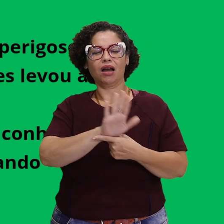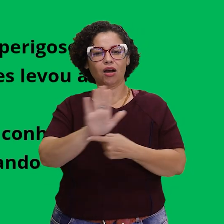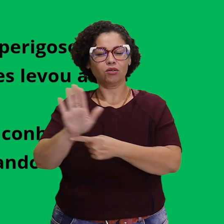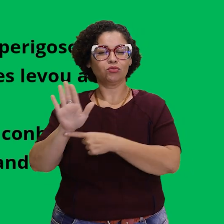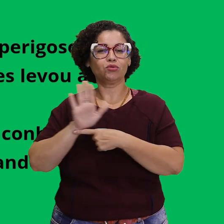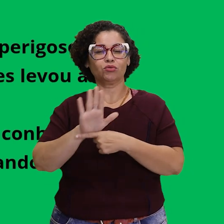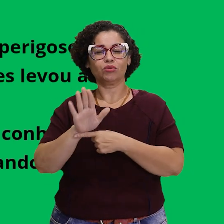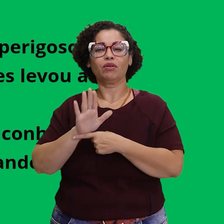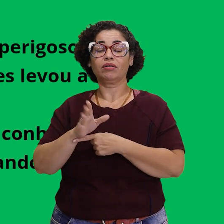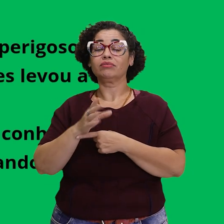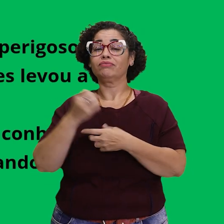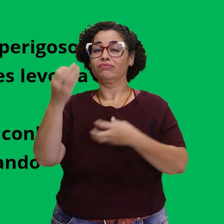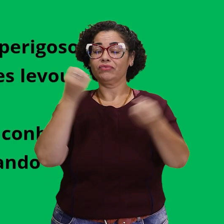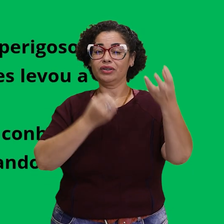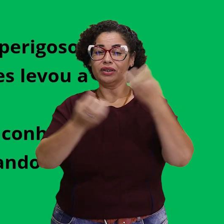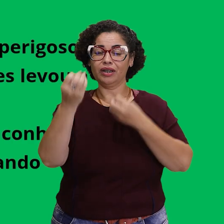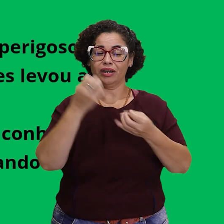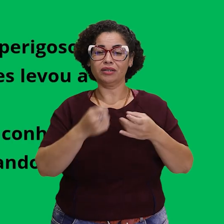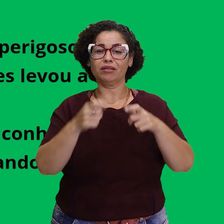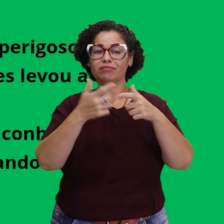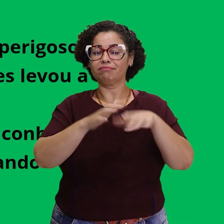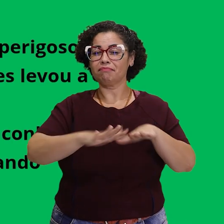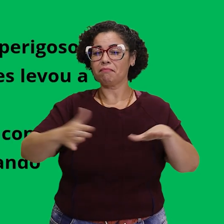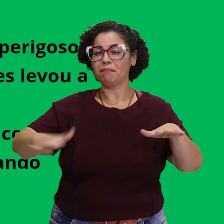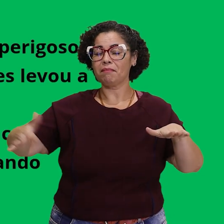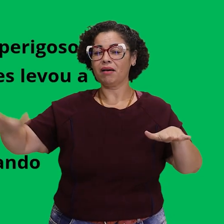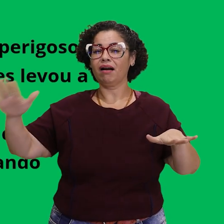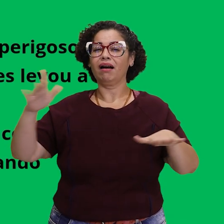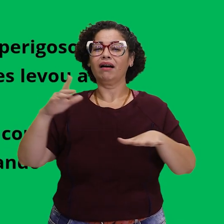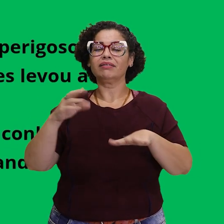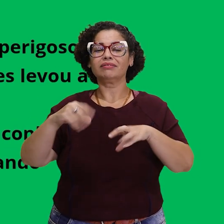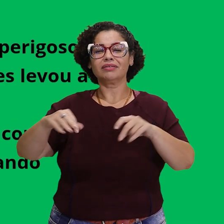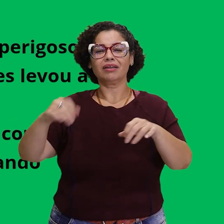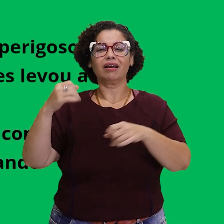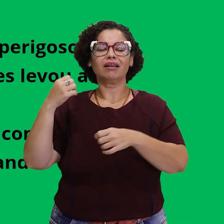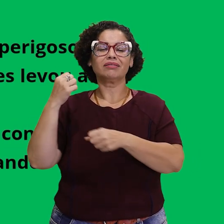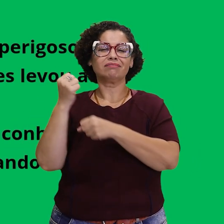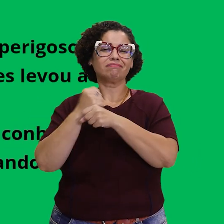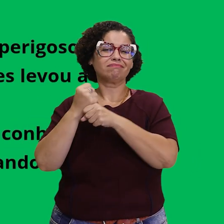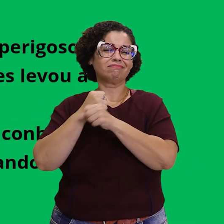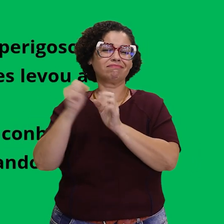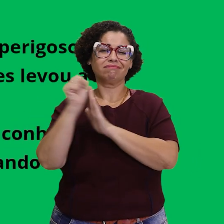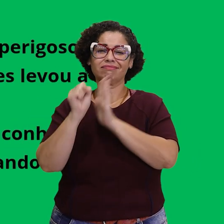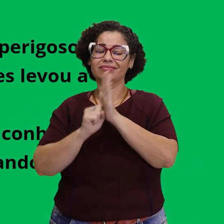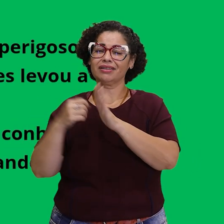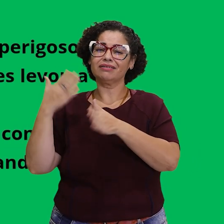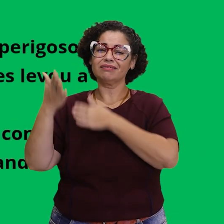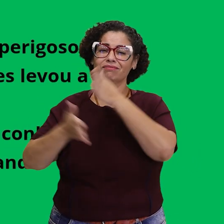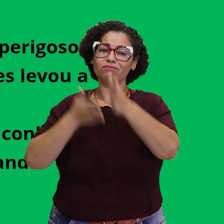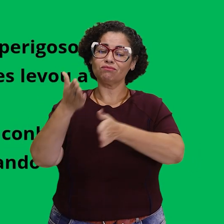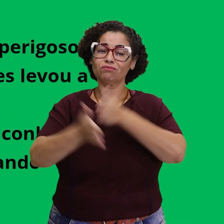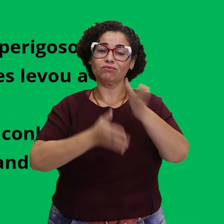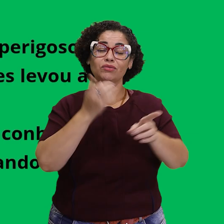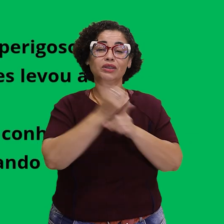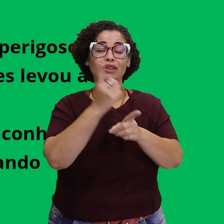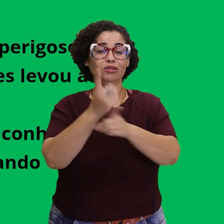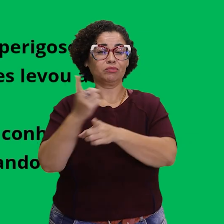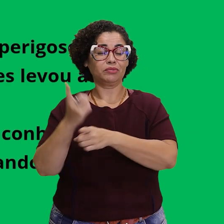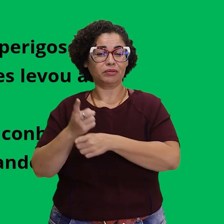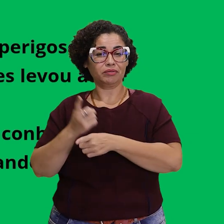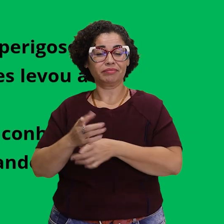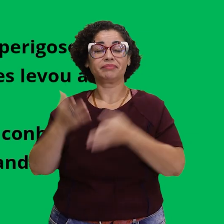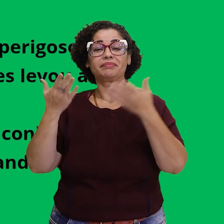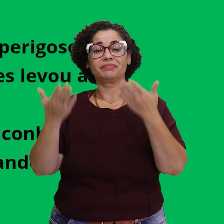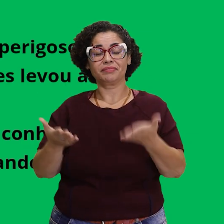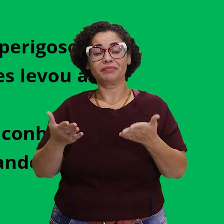têm viajado por terras e mares há séculos em busca de novos lugares e